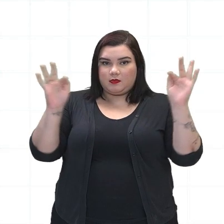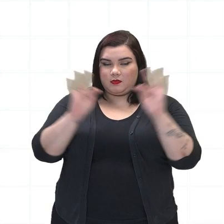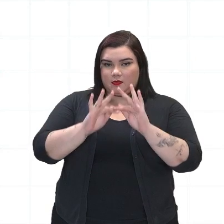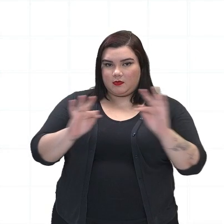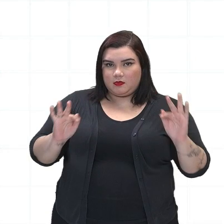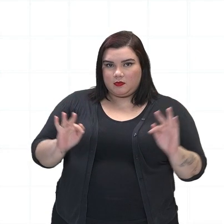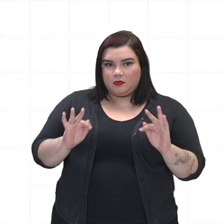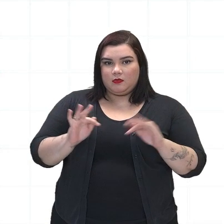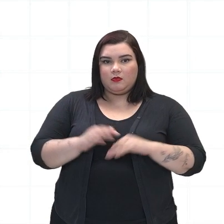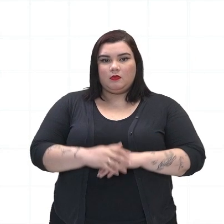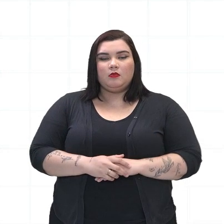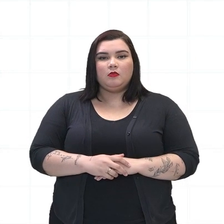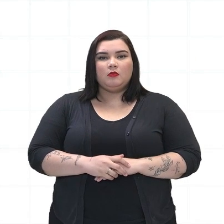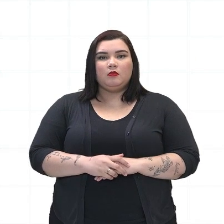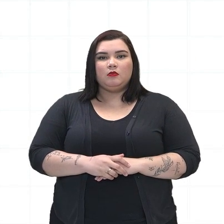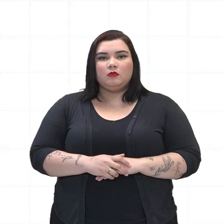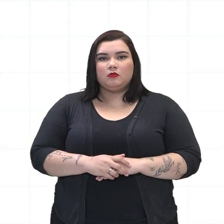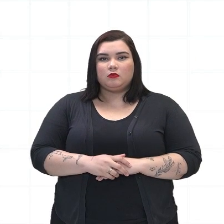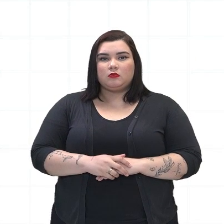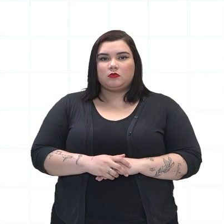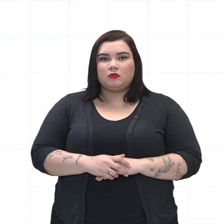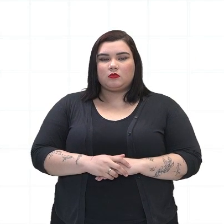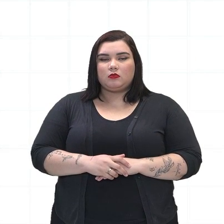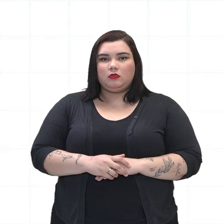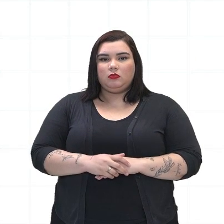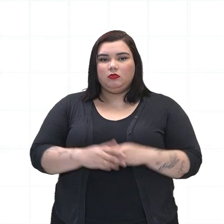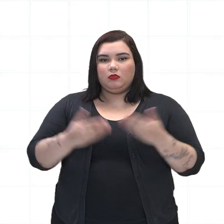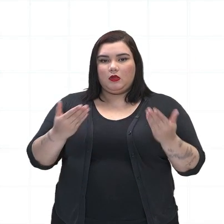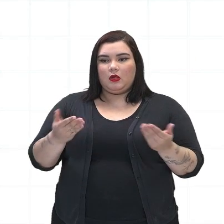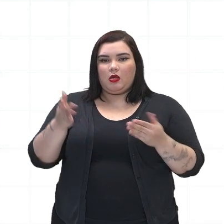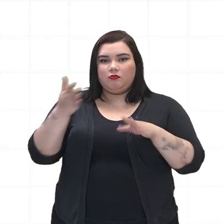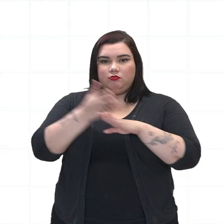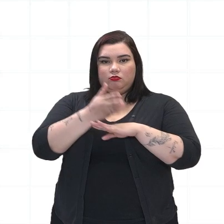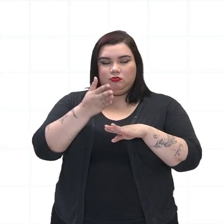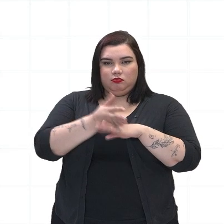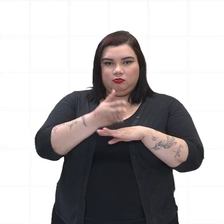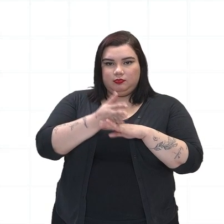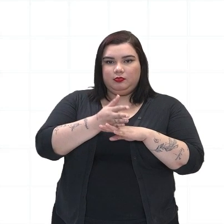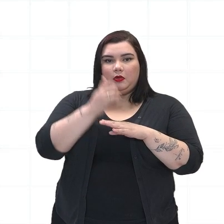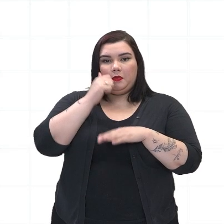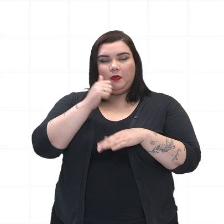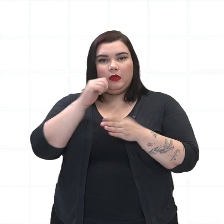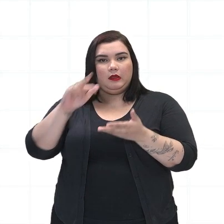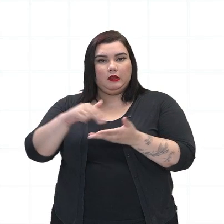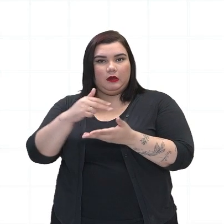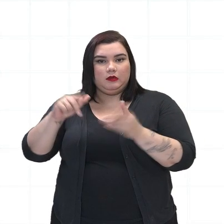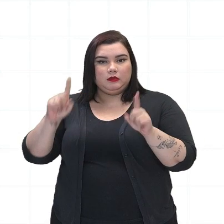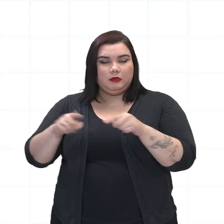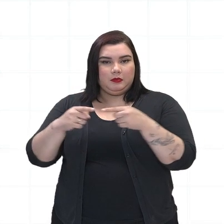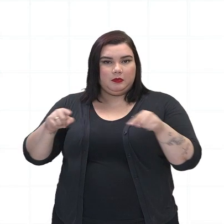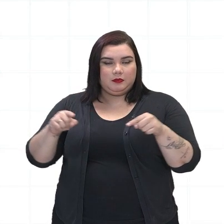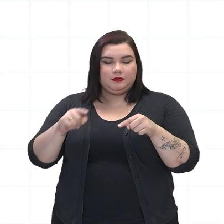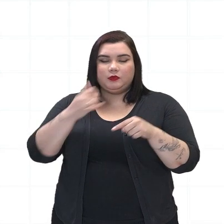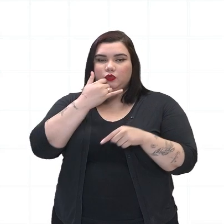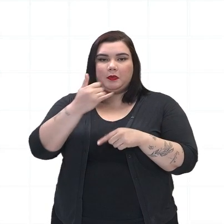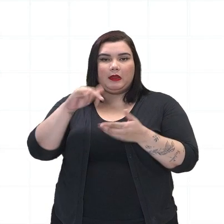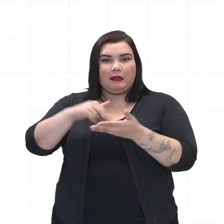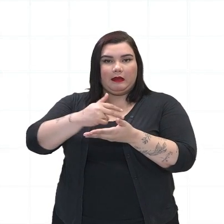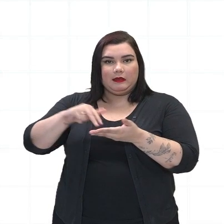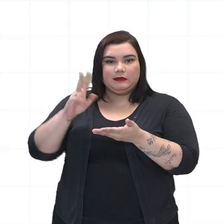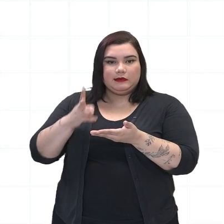dance ballet, tá falando aí a frequência, né? Que a moça dança balé. E depois, nunca